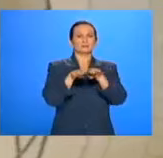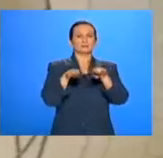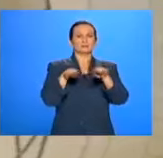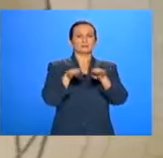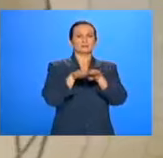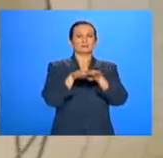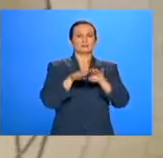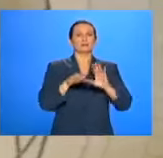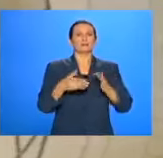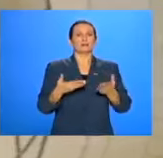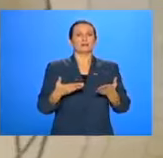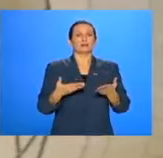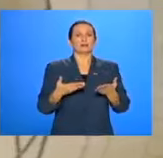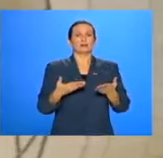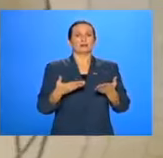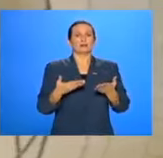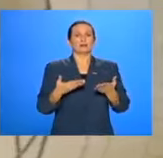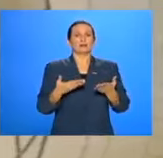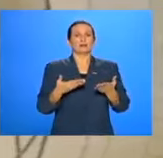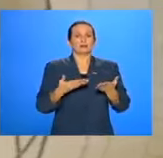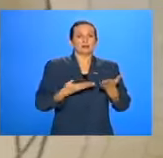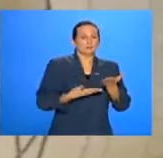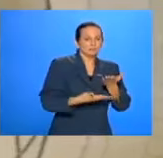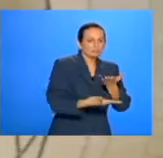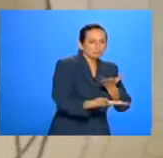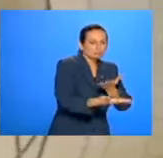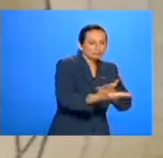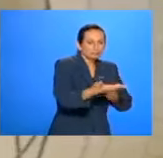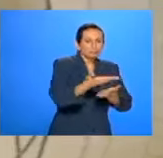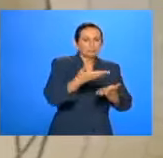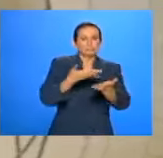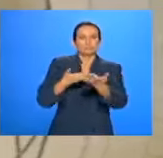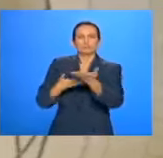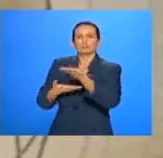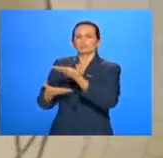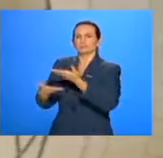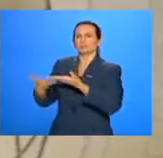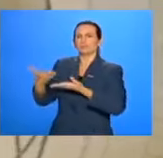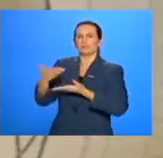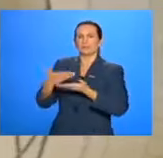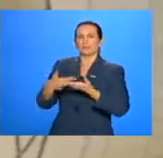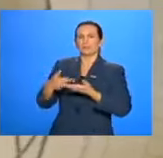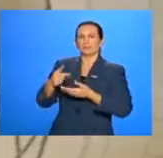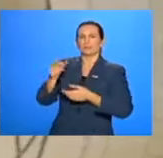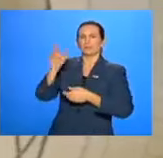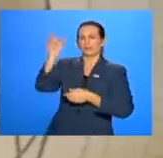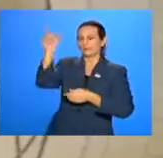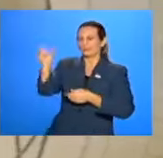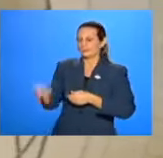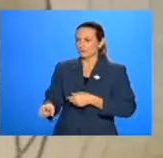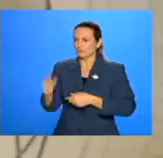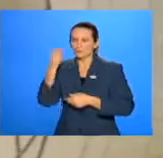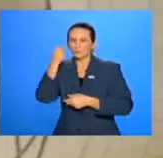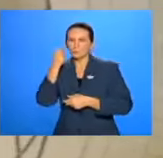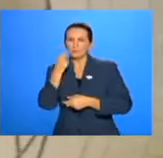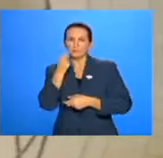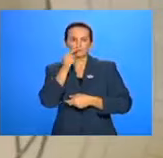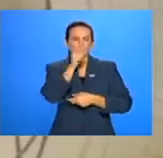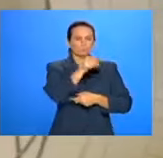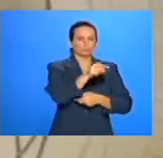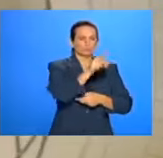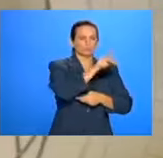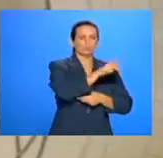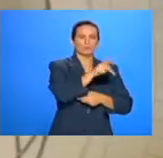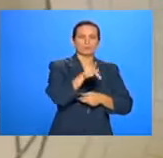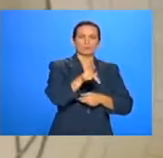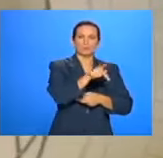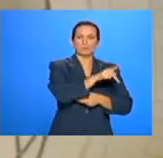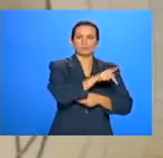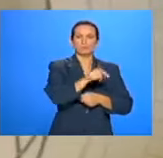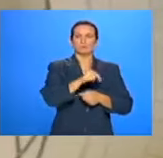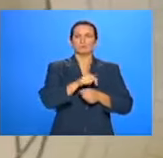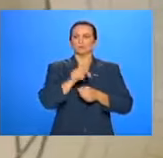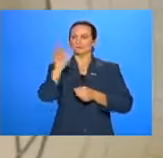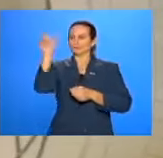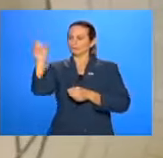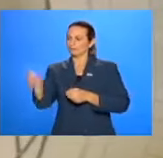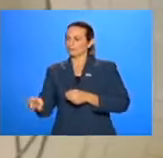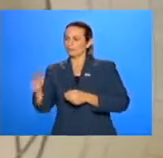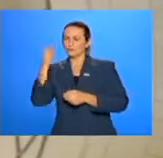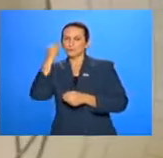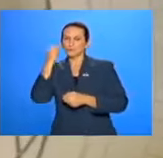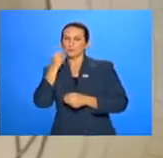ele é um intermediário entre o surdo, o professor, o surdo, o palestrante, ele é